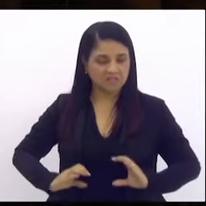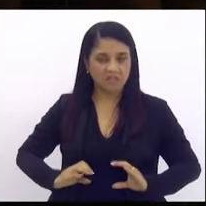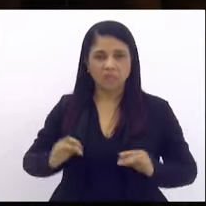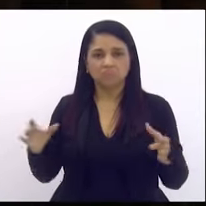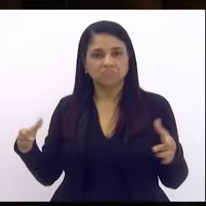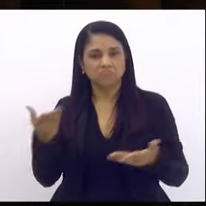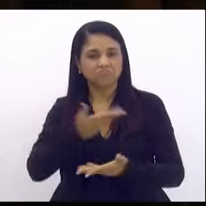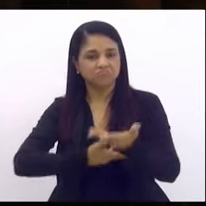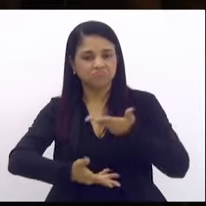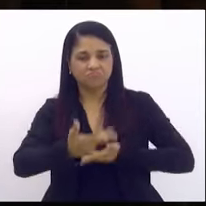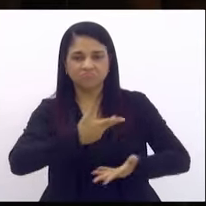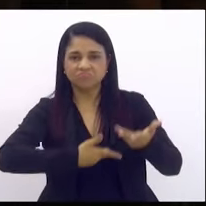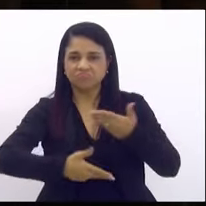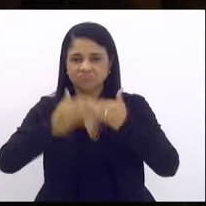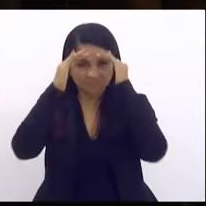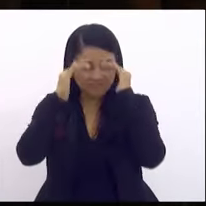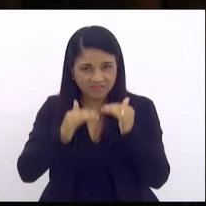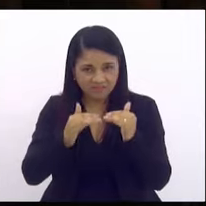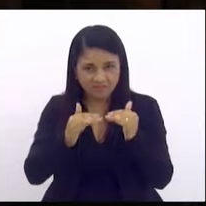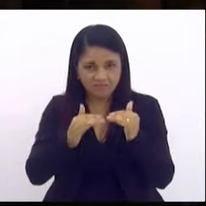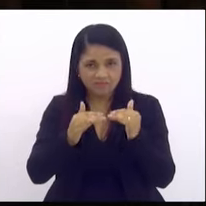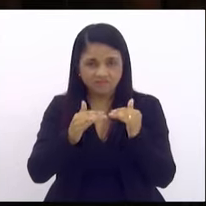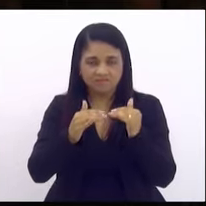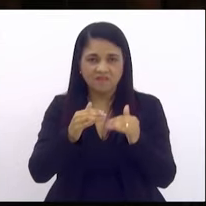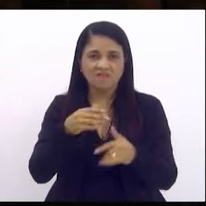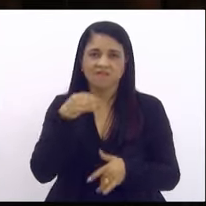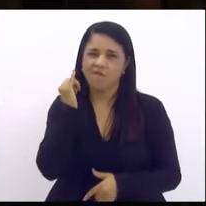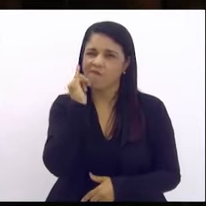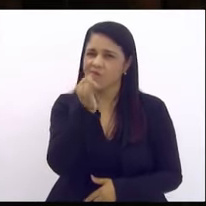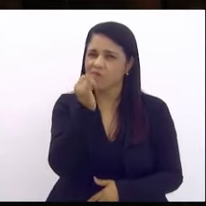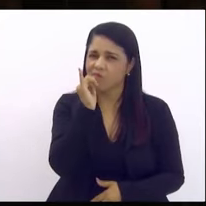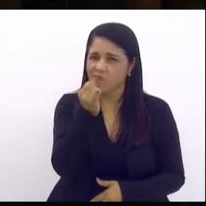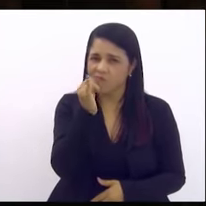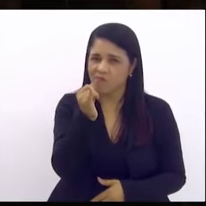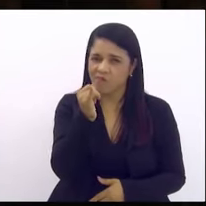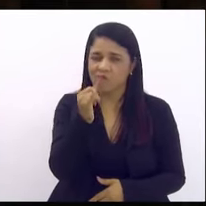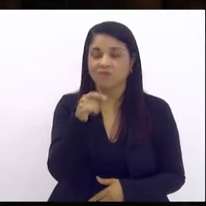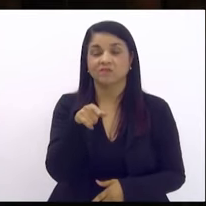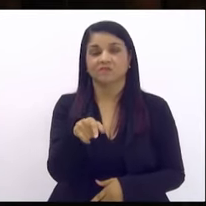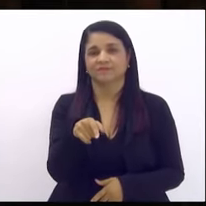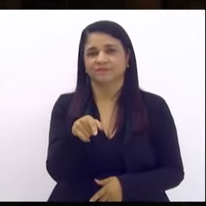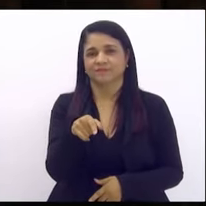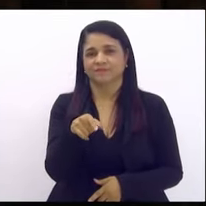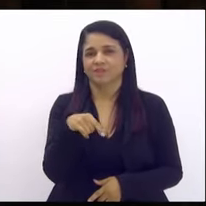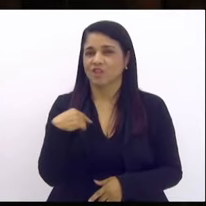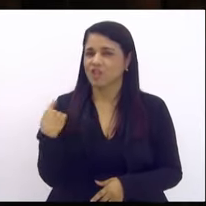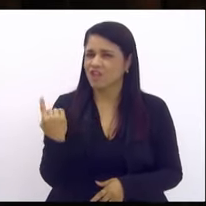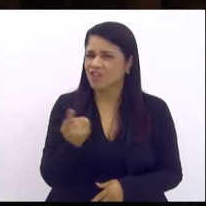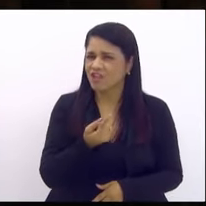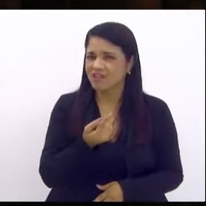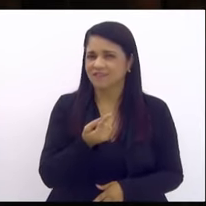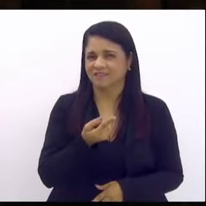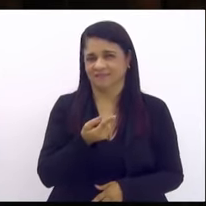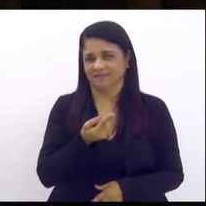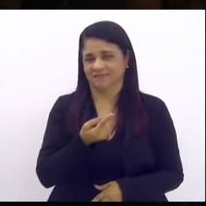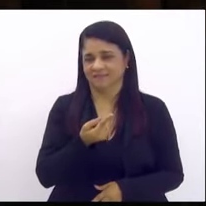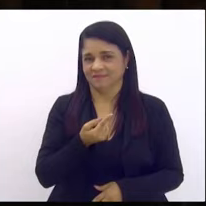cidadãs cordiais essa fala trouxe para todos nós a